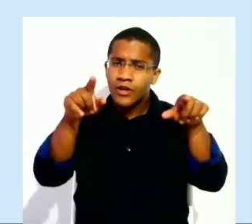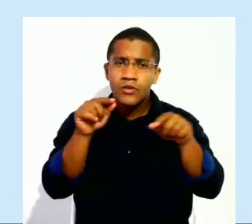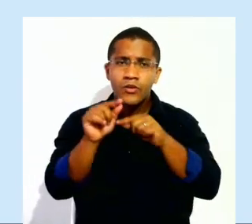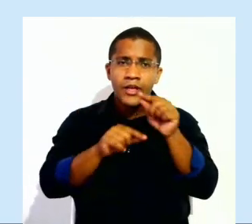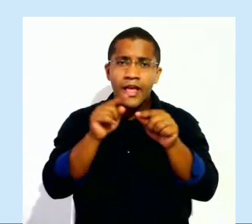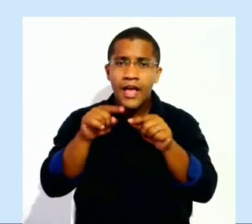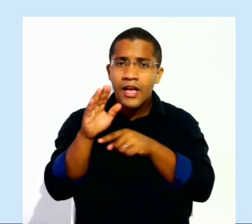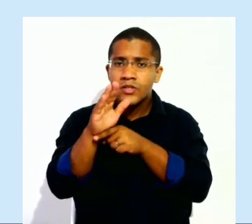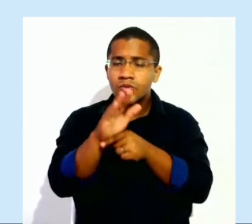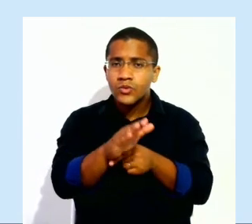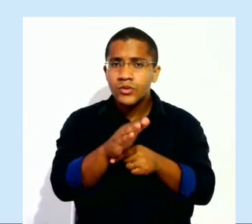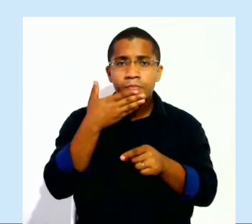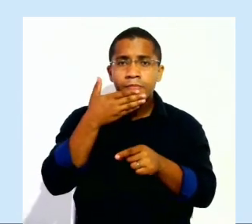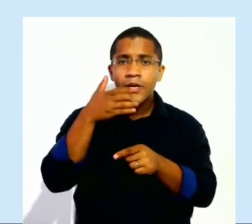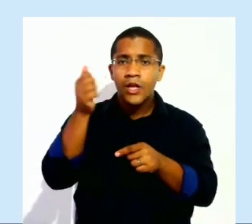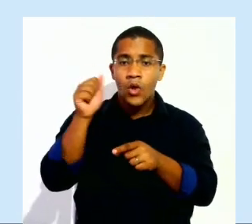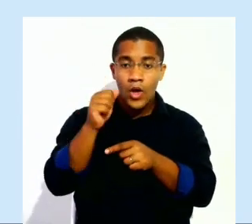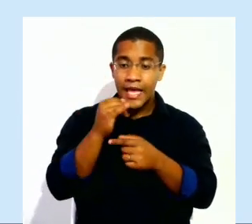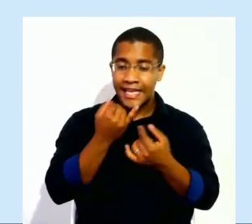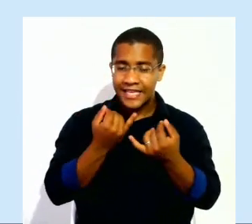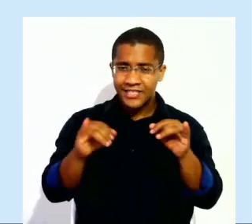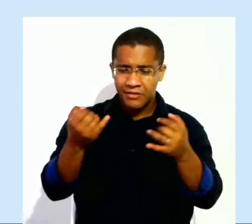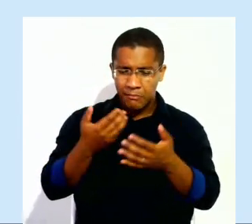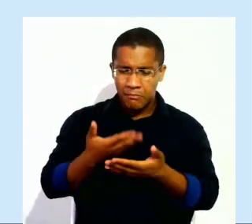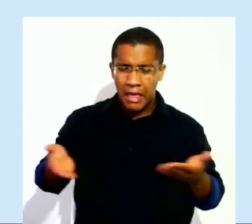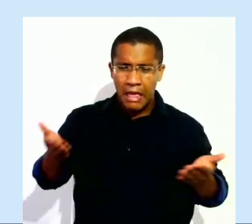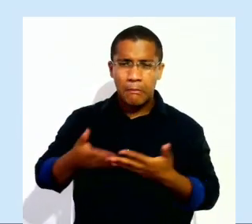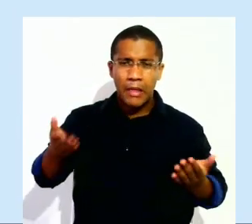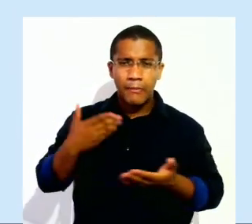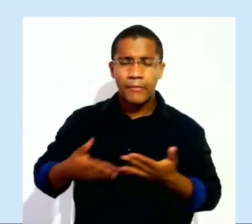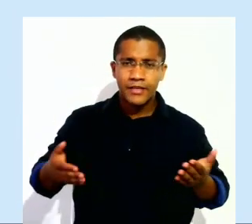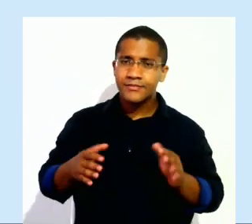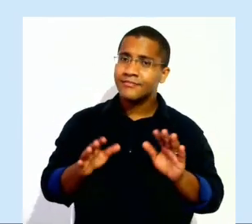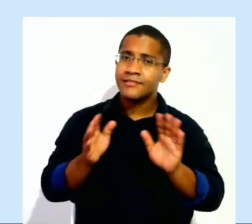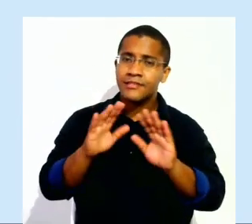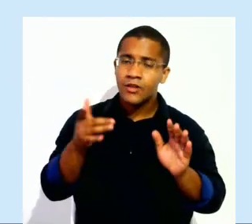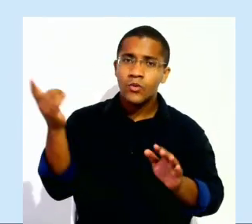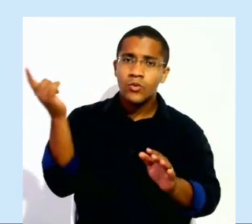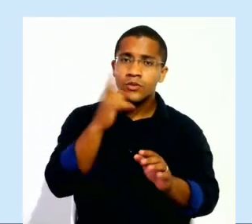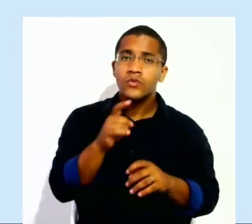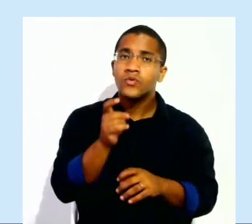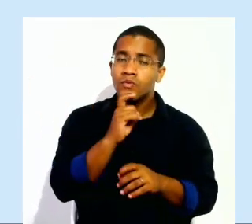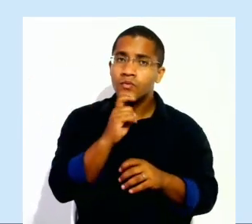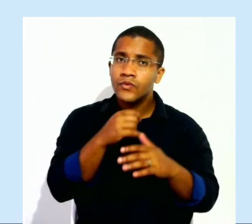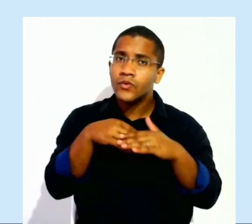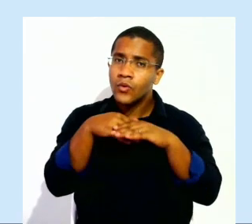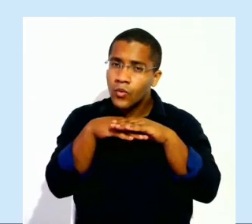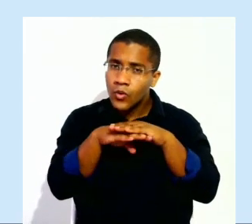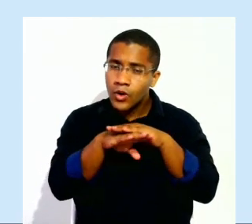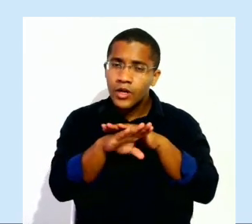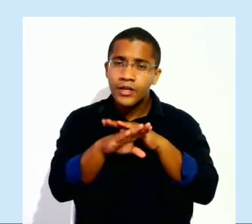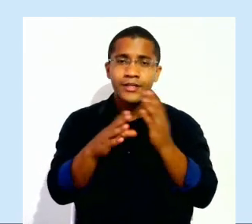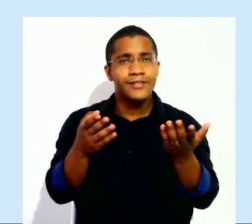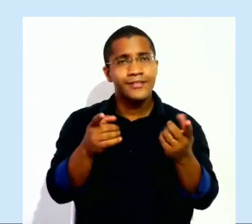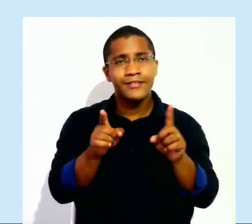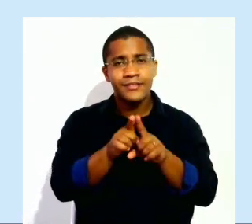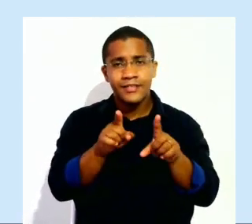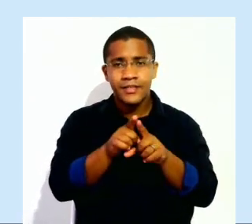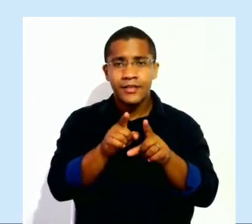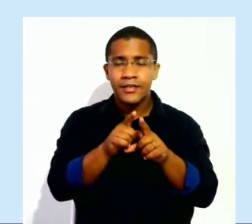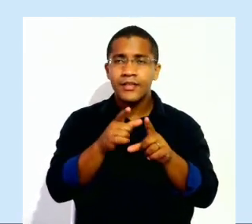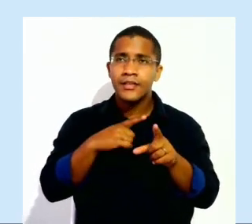para melhorar aí o consumo de energia de resfriamento dos edifícios, do